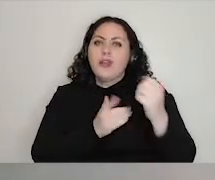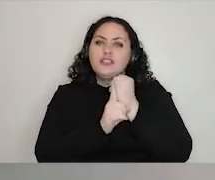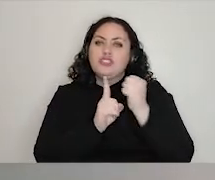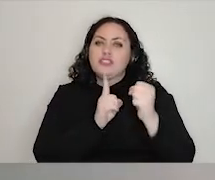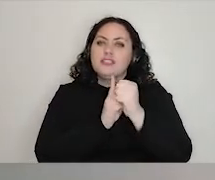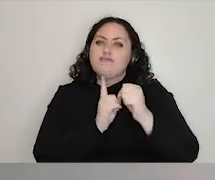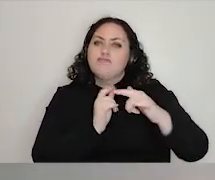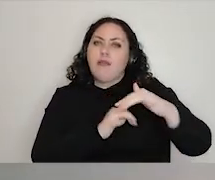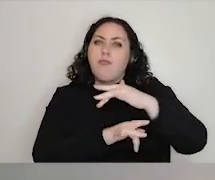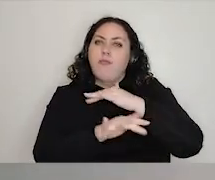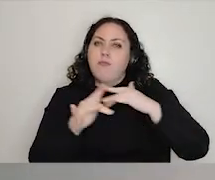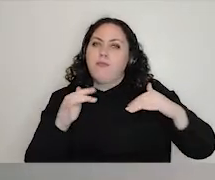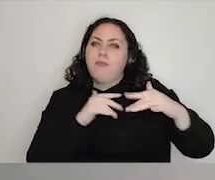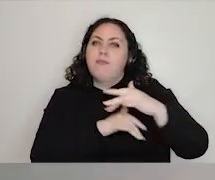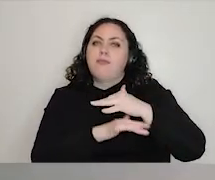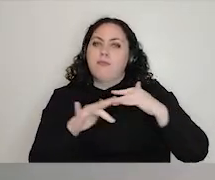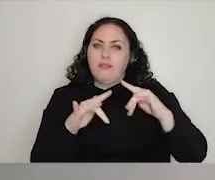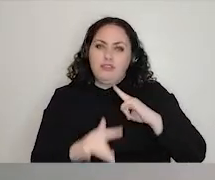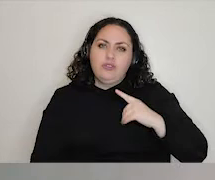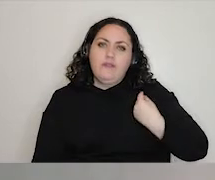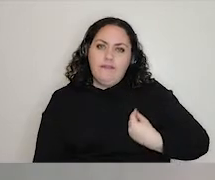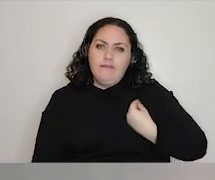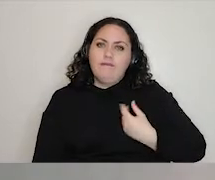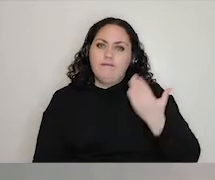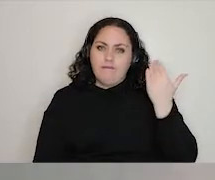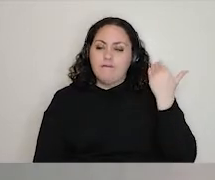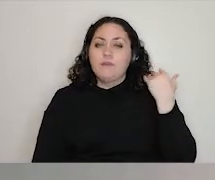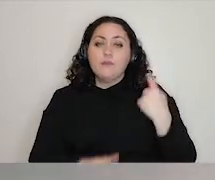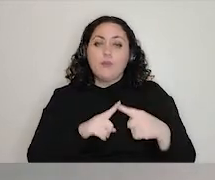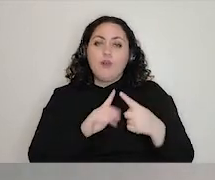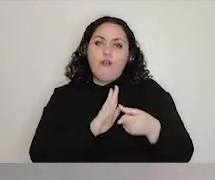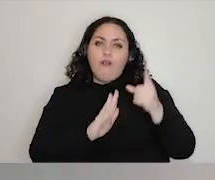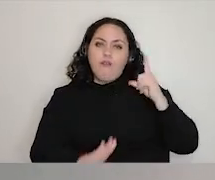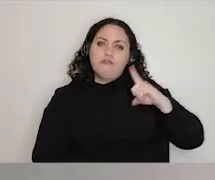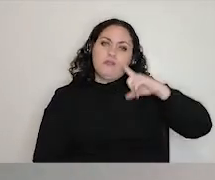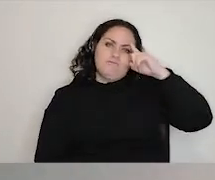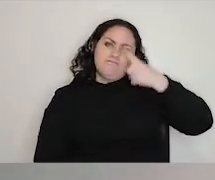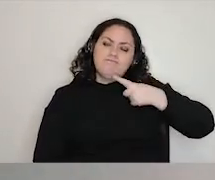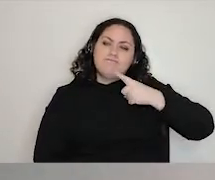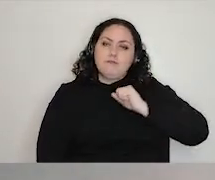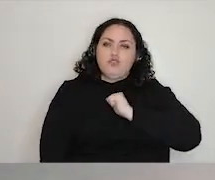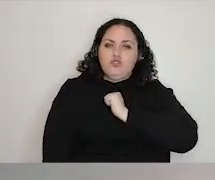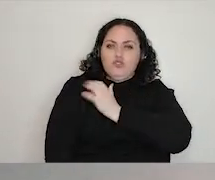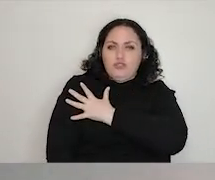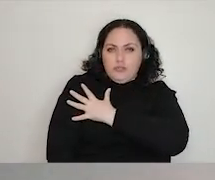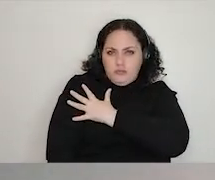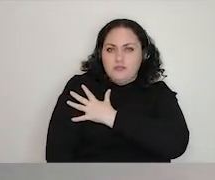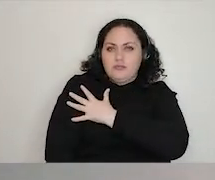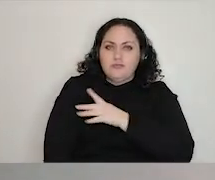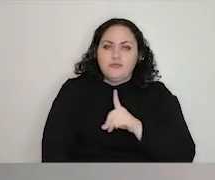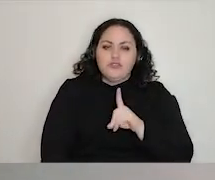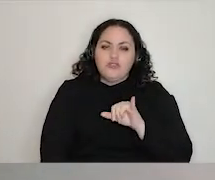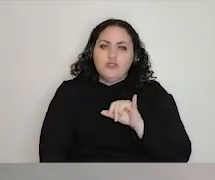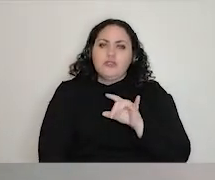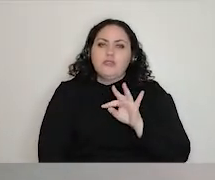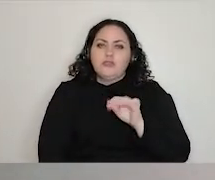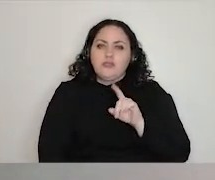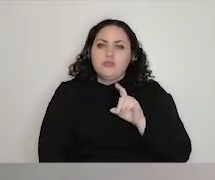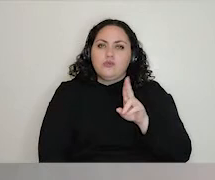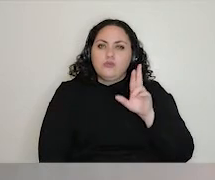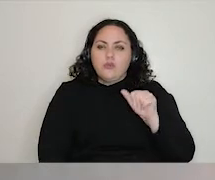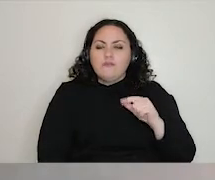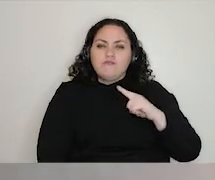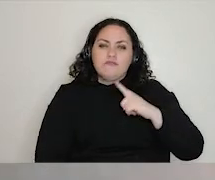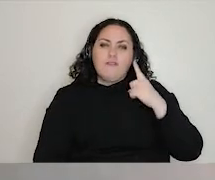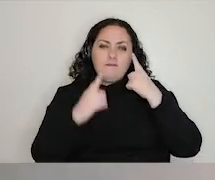efervescência social no Brasil, que nós vivíamos, né, saímos aí de uma ditadura, né, de um período intenso de violação